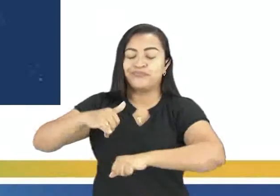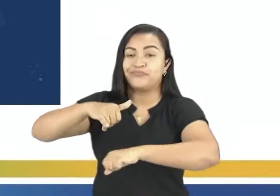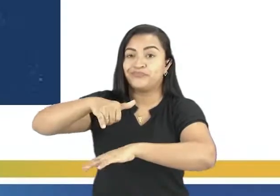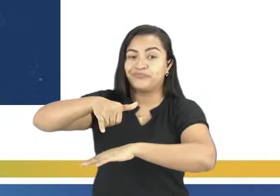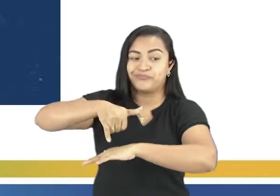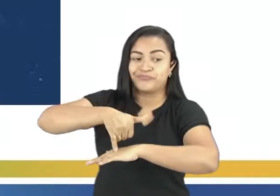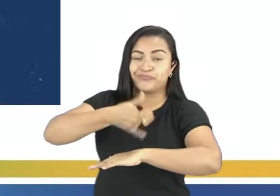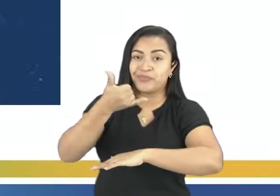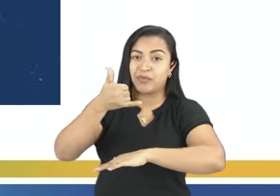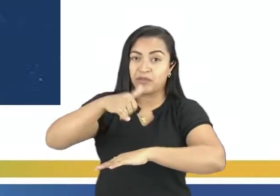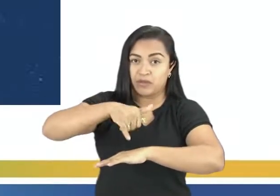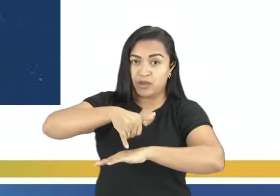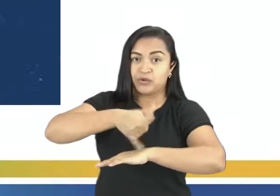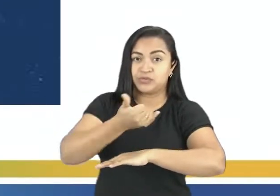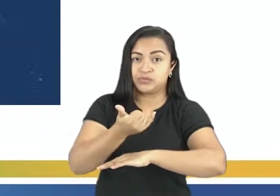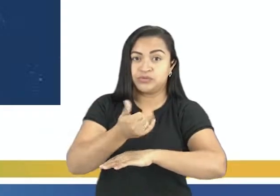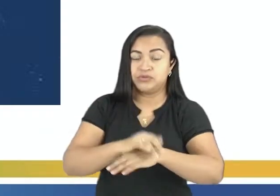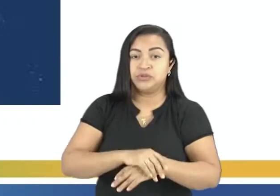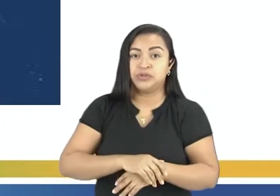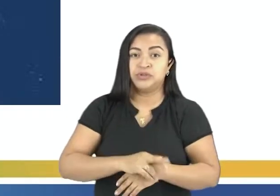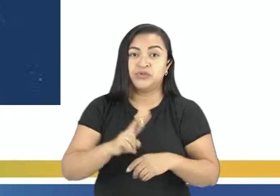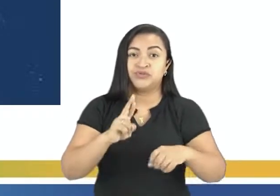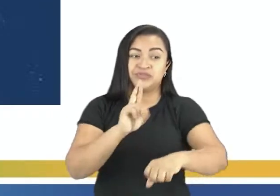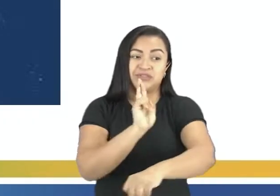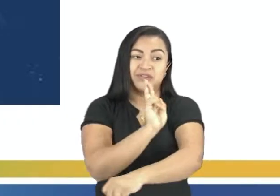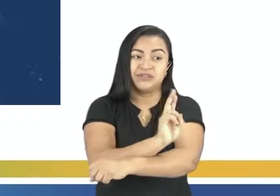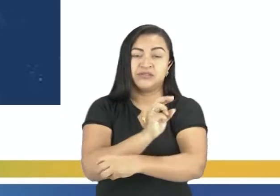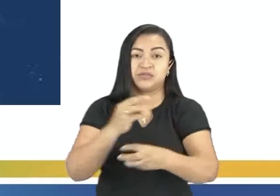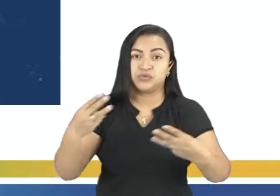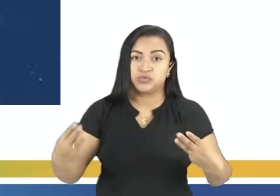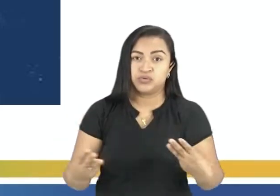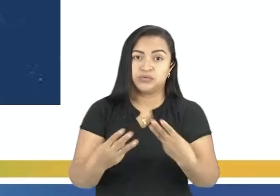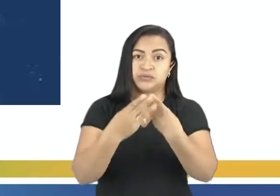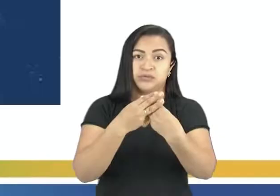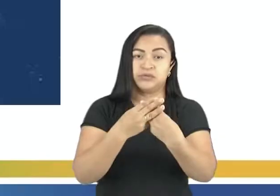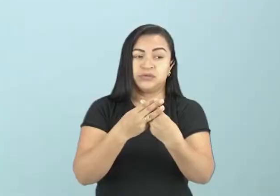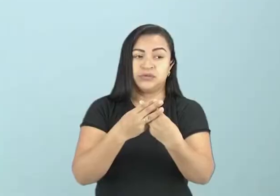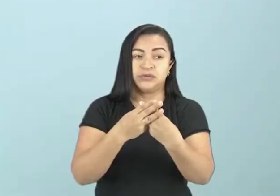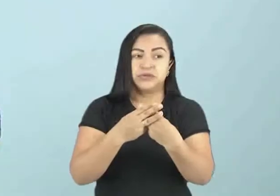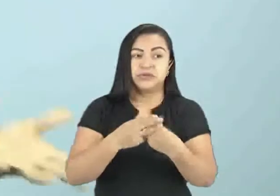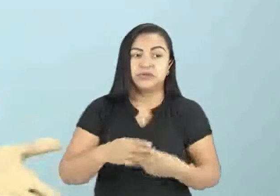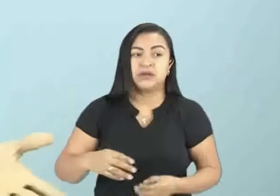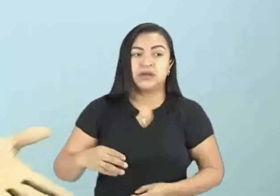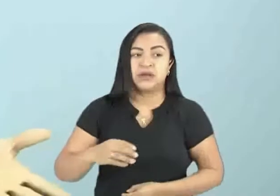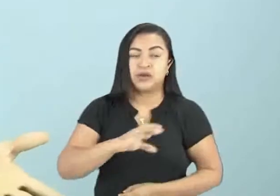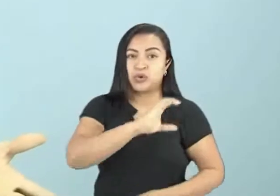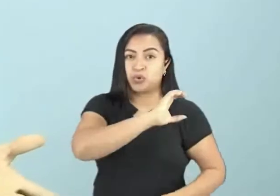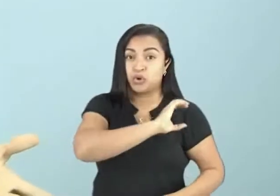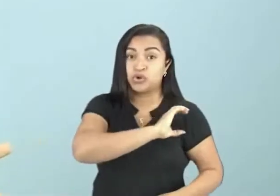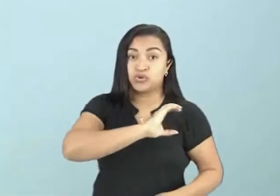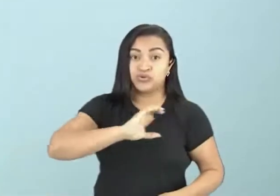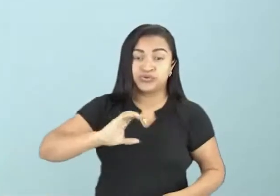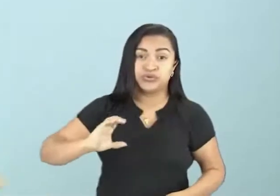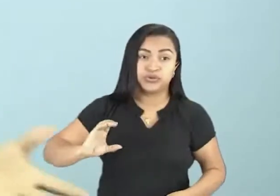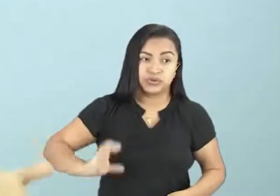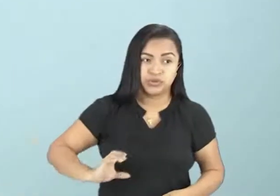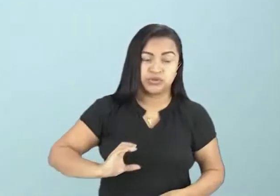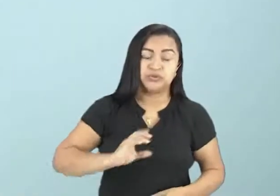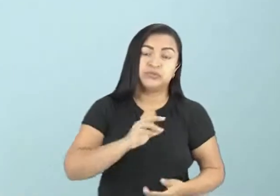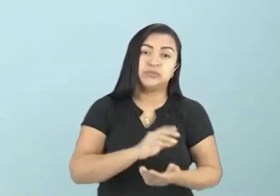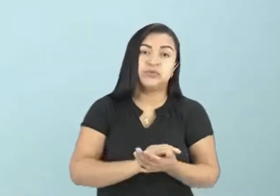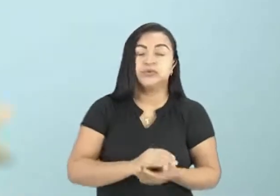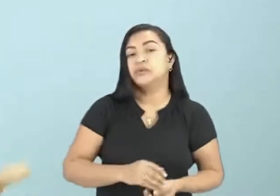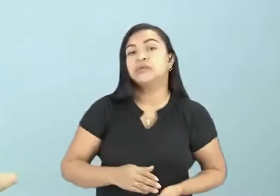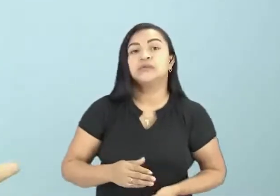3 religiões monoteístas, como judaísmo, cristianismo e islamismo. Estas 3 religiões, pessoal, é a base praticamente do